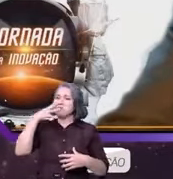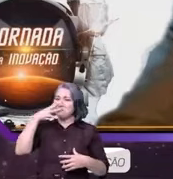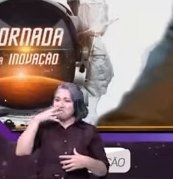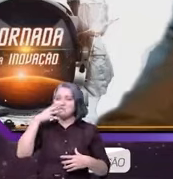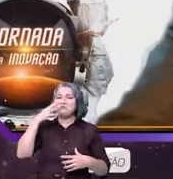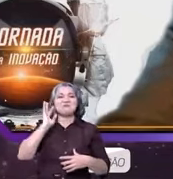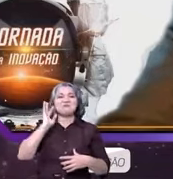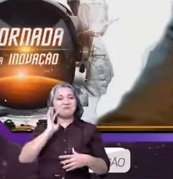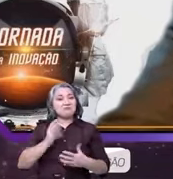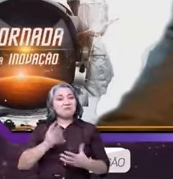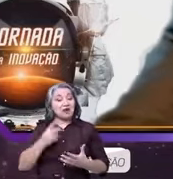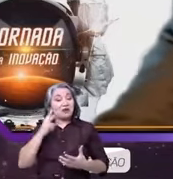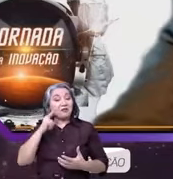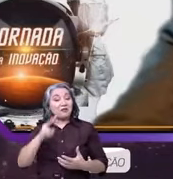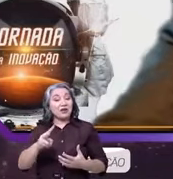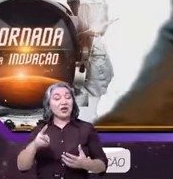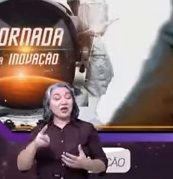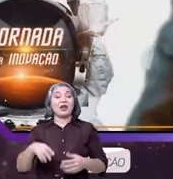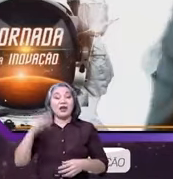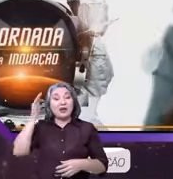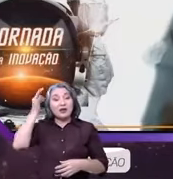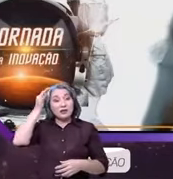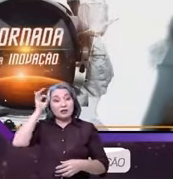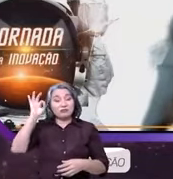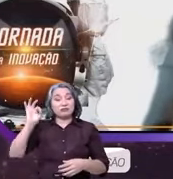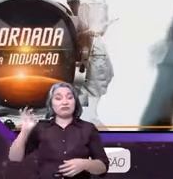defesa da inovação nesse...